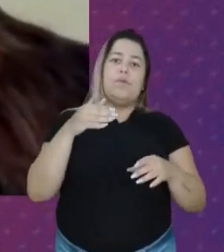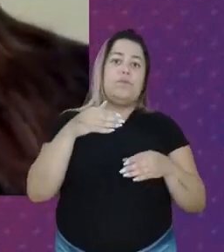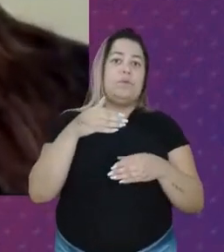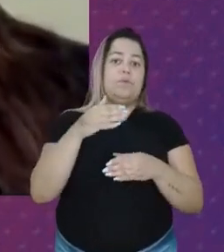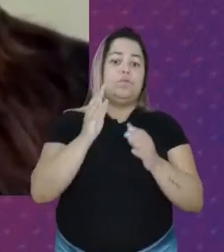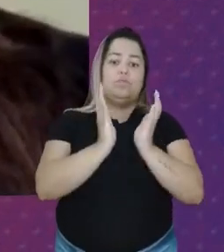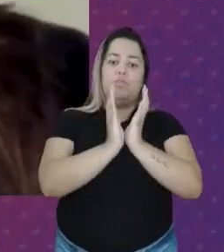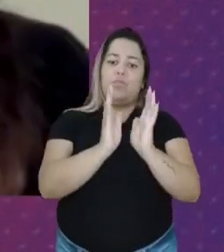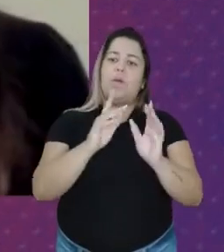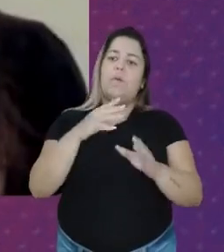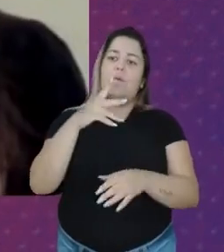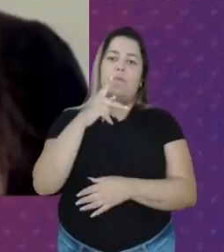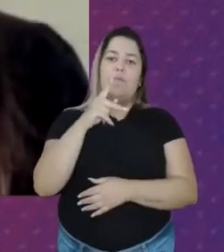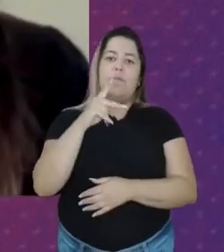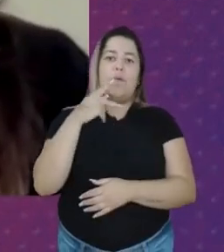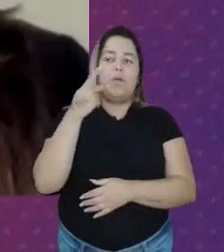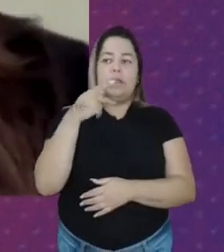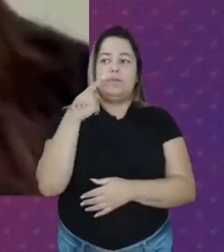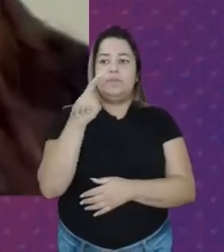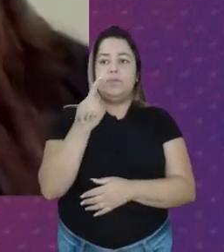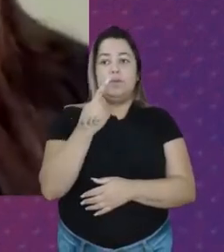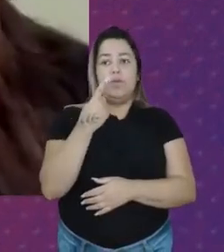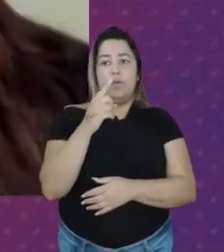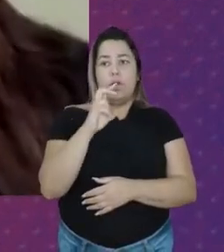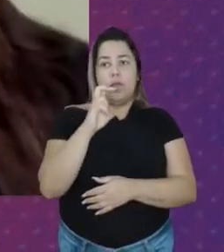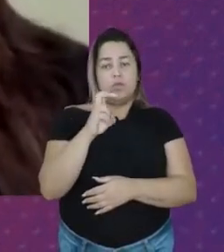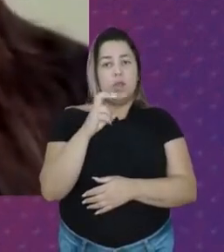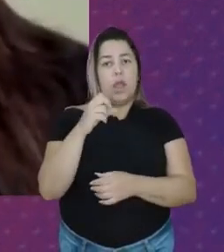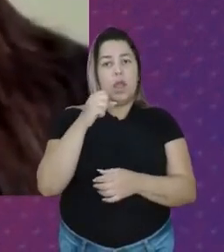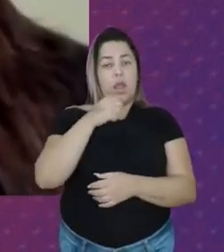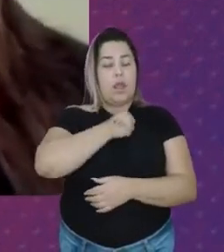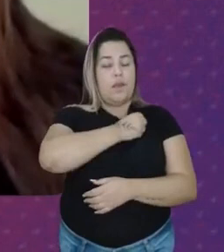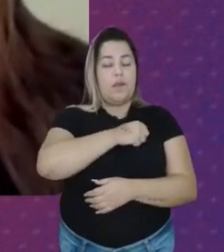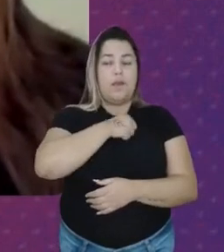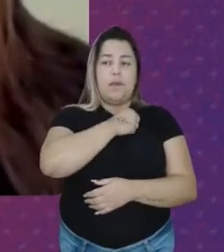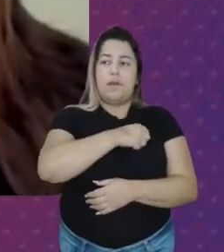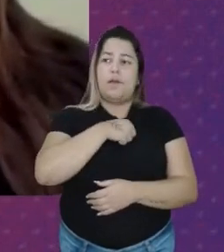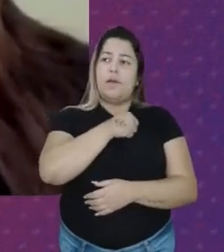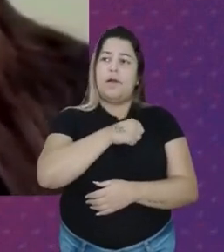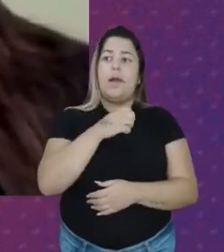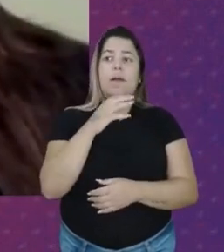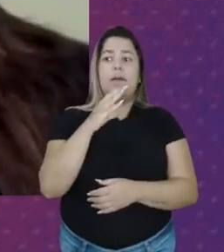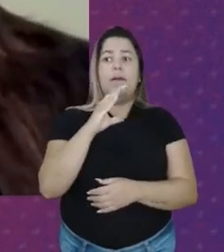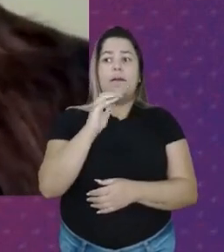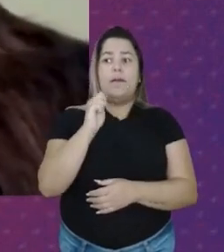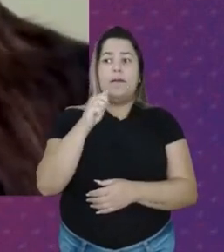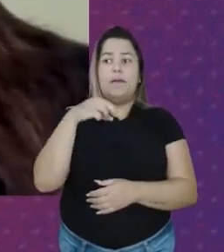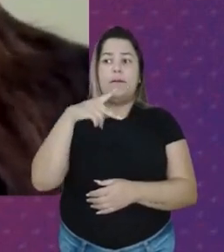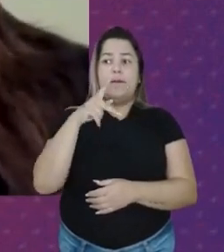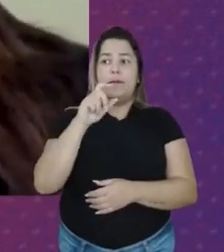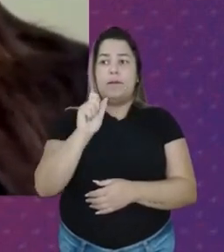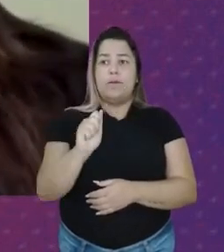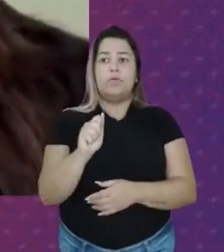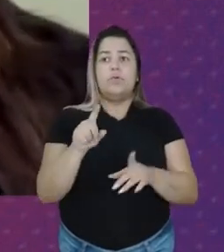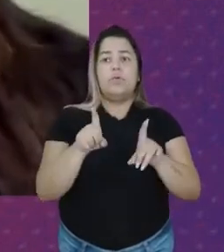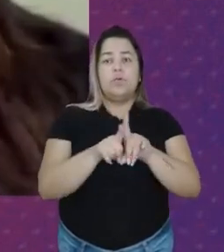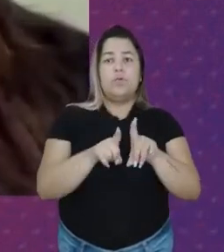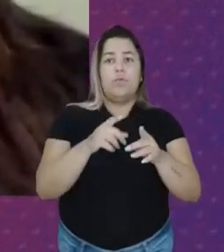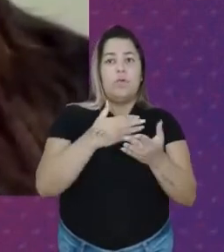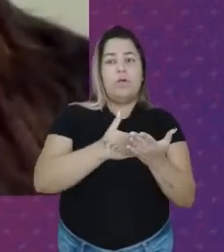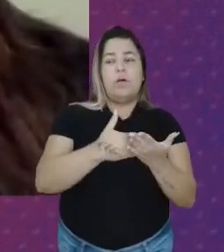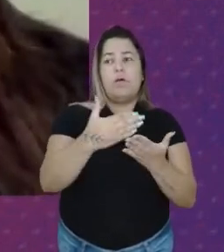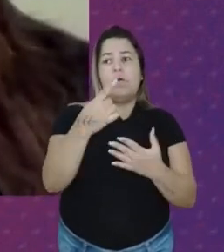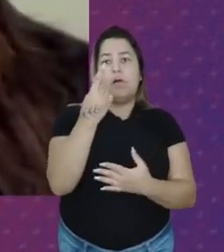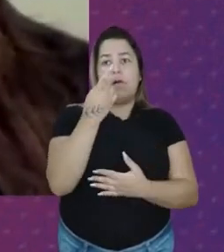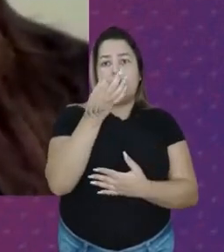das suas chapas até o dia 15 de agosto. Então, a propaganda, a campanha mesmo começa, propriamente dita, a gente considera que começa a partir do